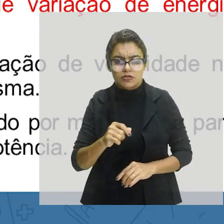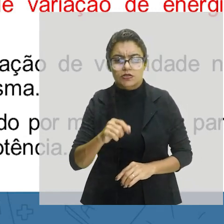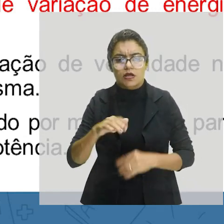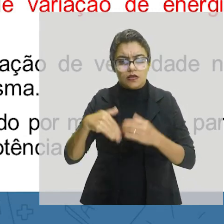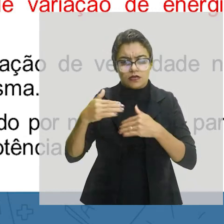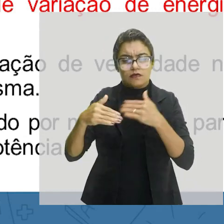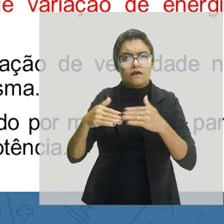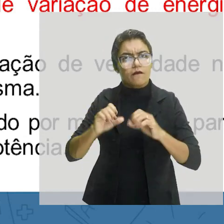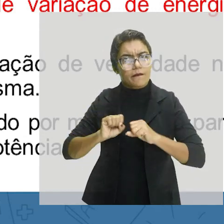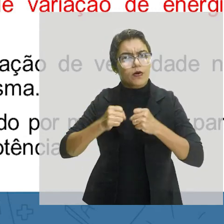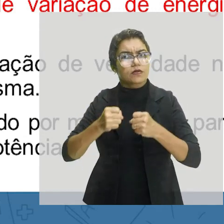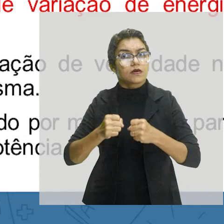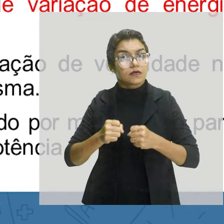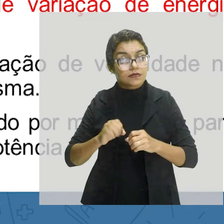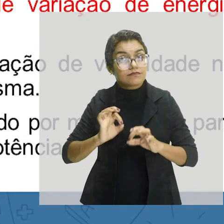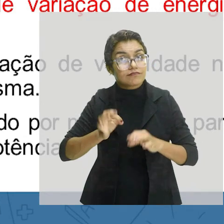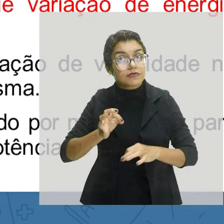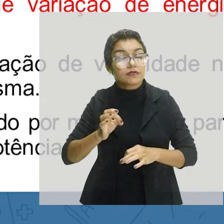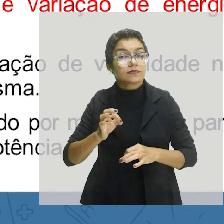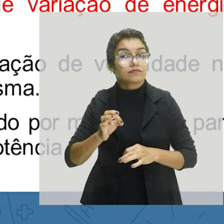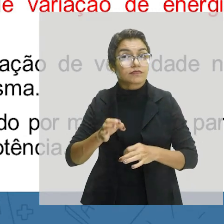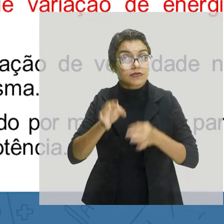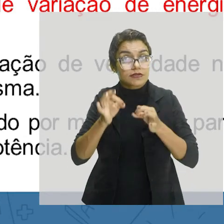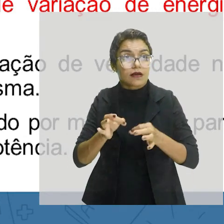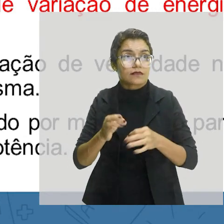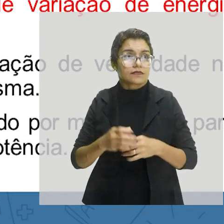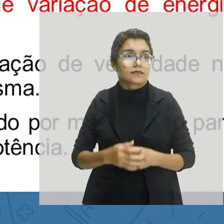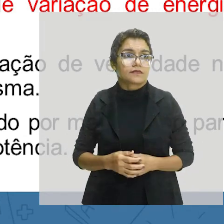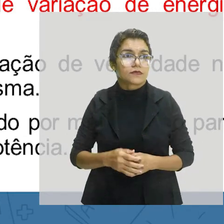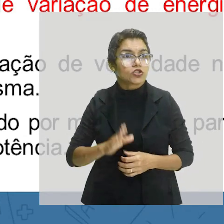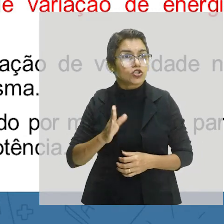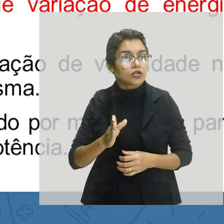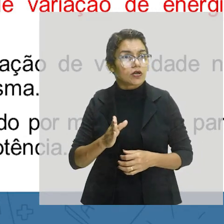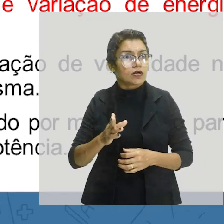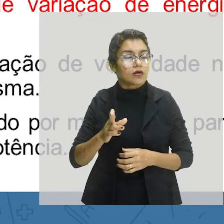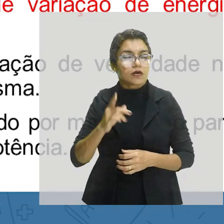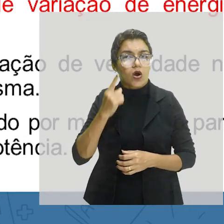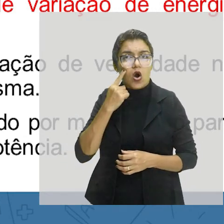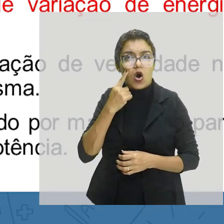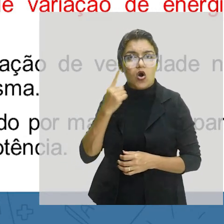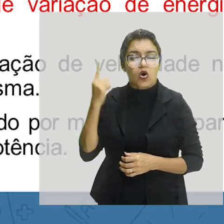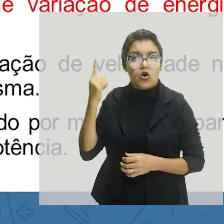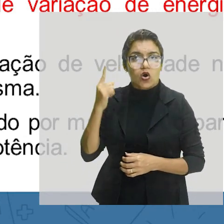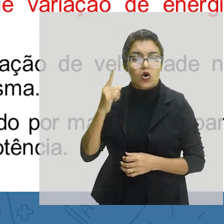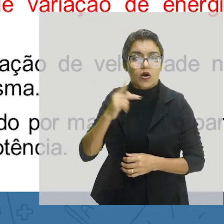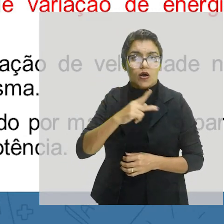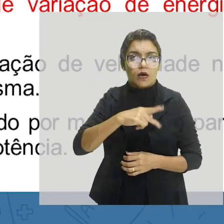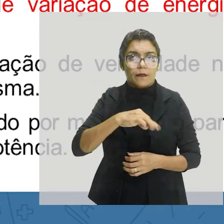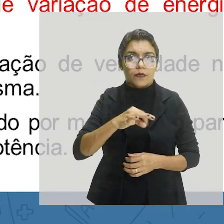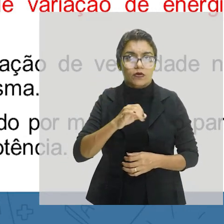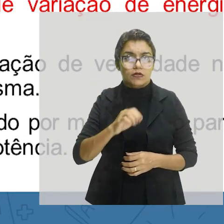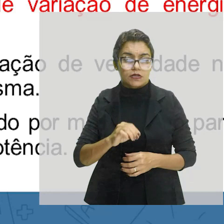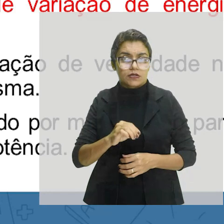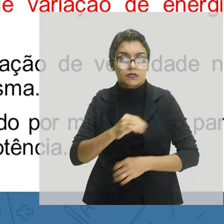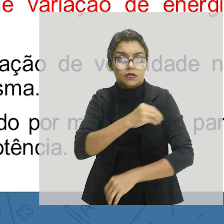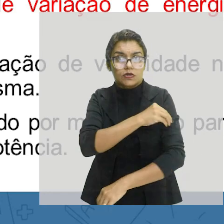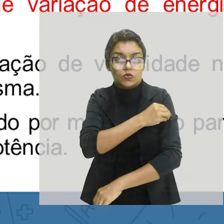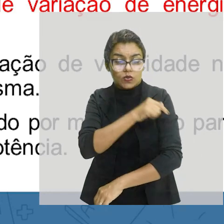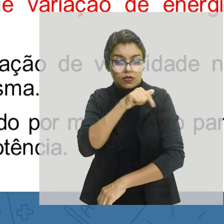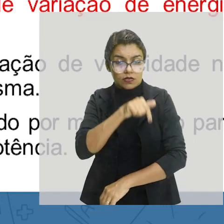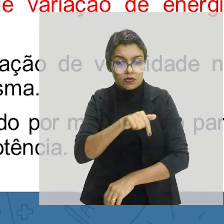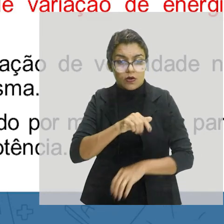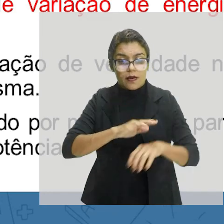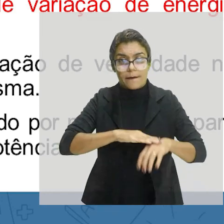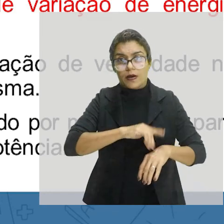que desenvolve maior potência. Tá ok? Já foi até colocado aqui, né? A potência do etanol, o etanol, é maior do que a potência com